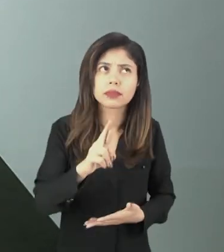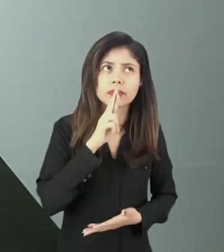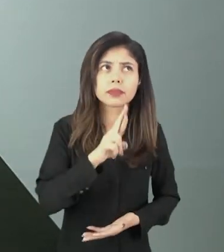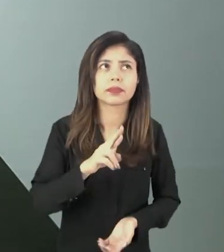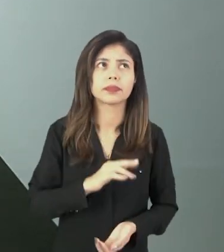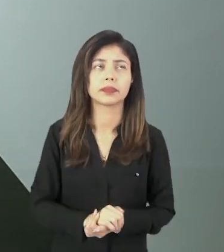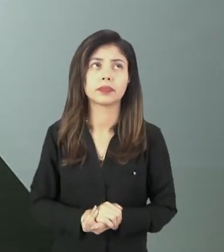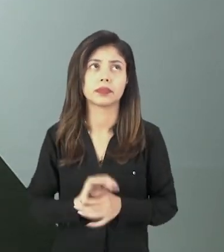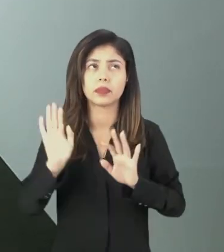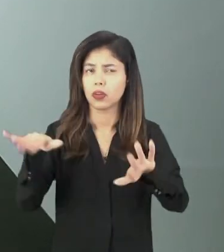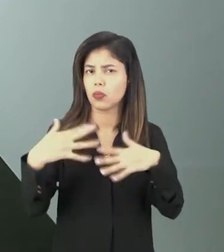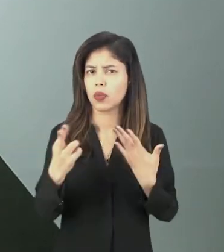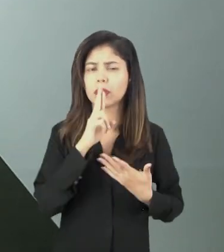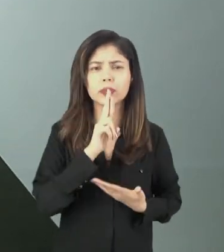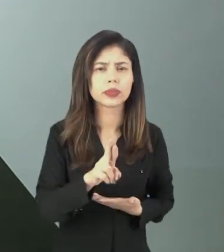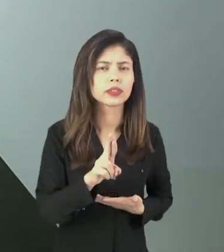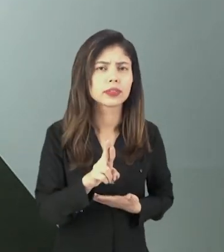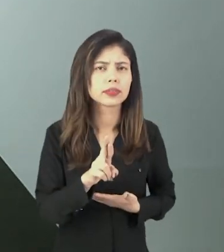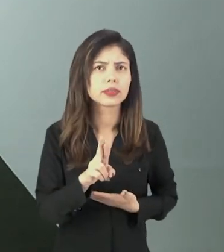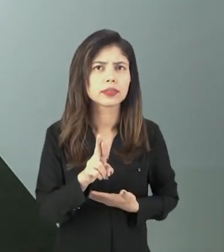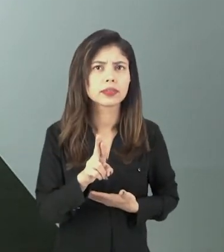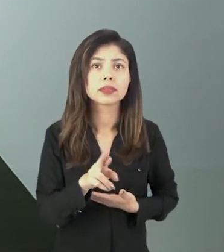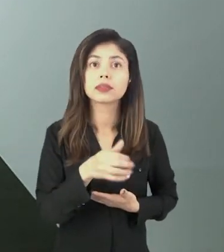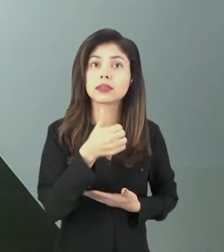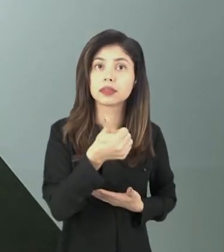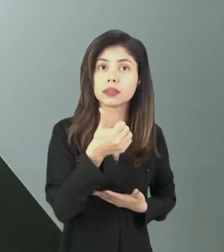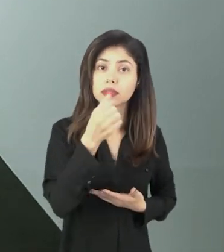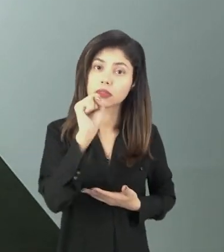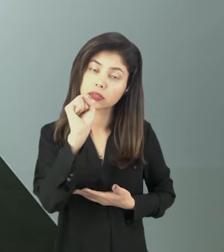resposta Olha só Qual é a resposta